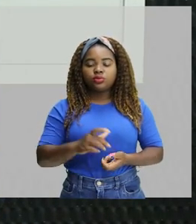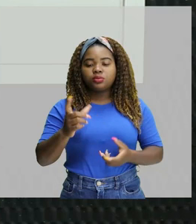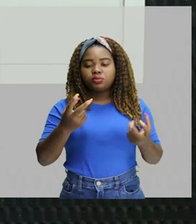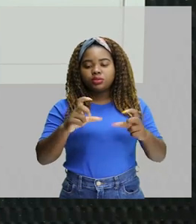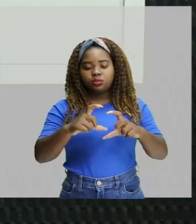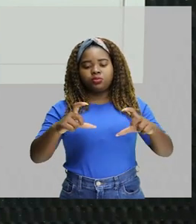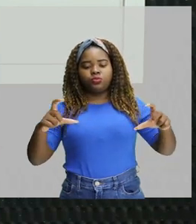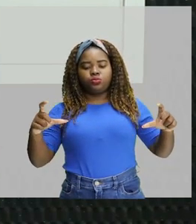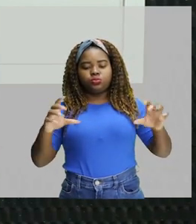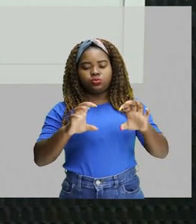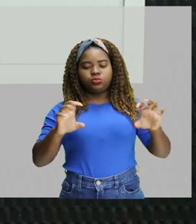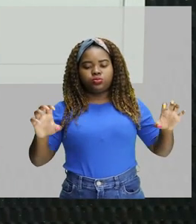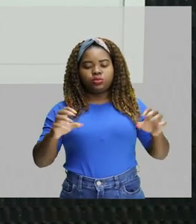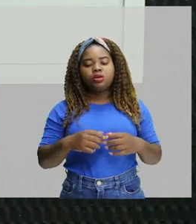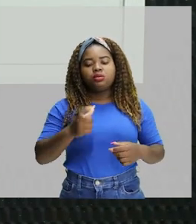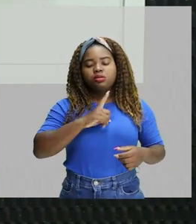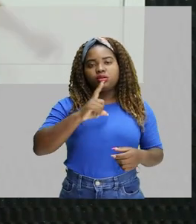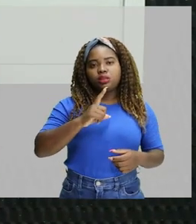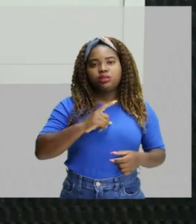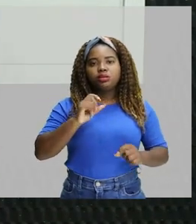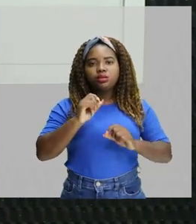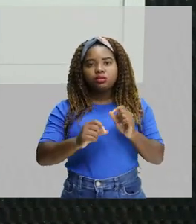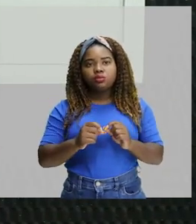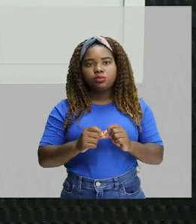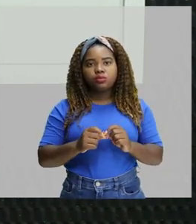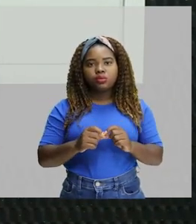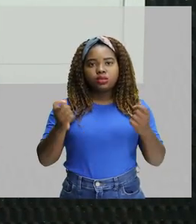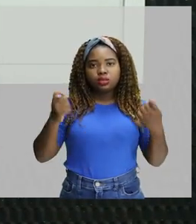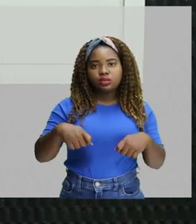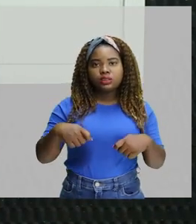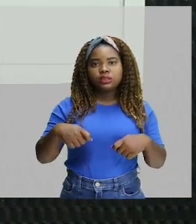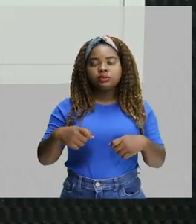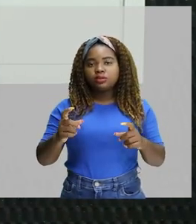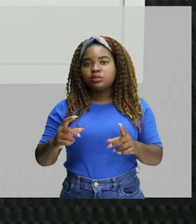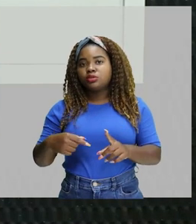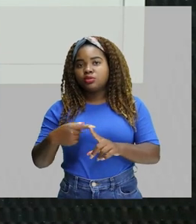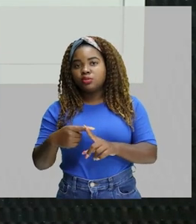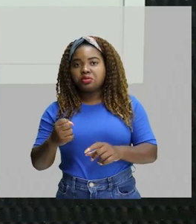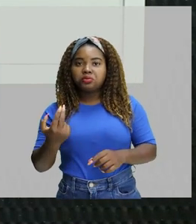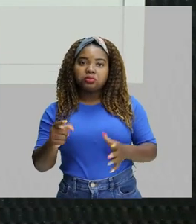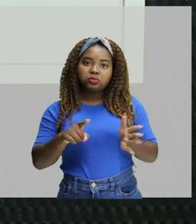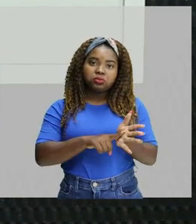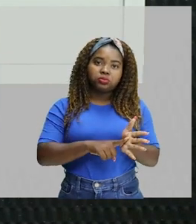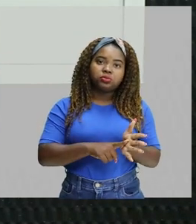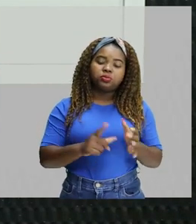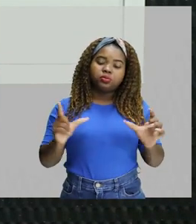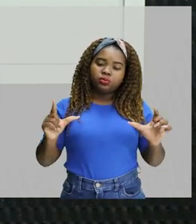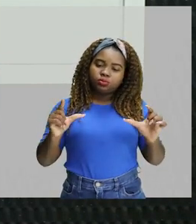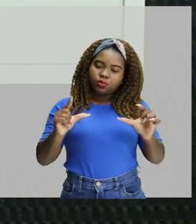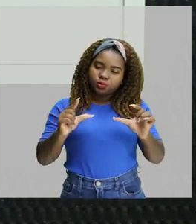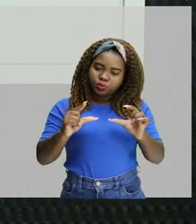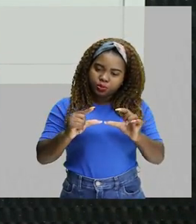perceba que aqui tem termos de mesmo grau que podem ser somados ou subtraídos né pra gente poder reduzir esse